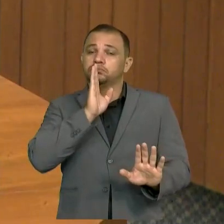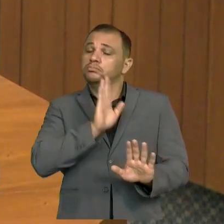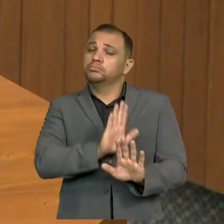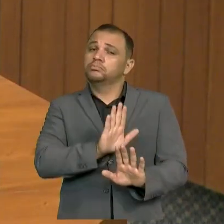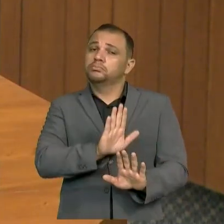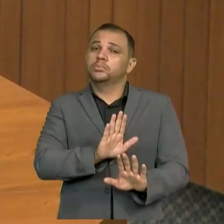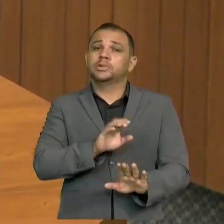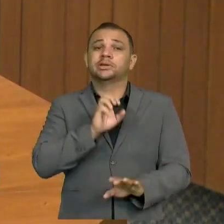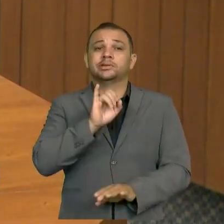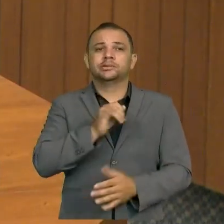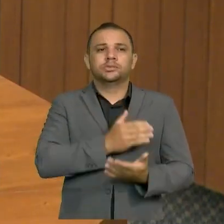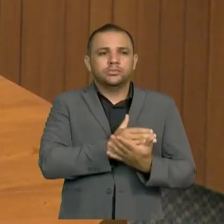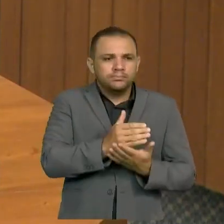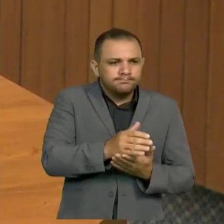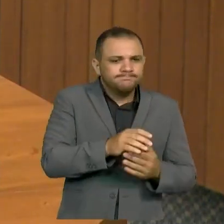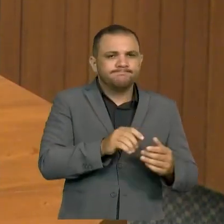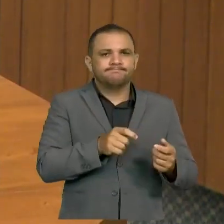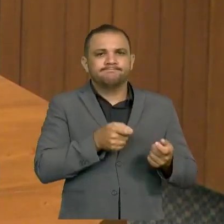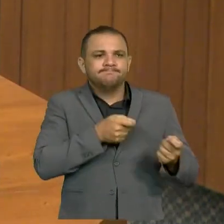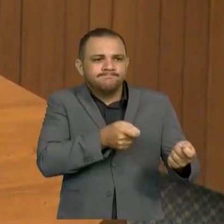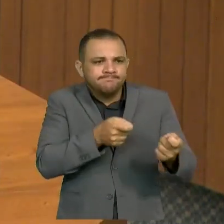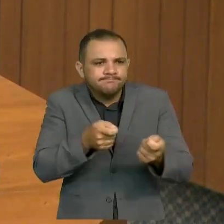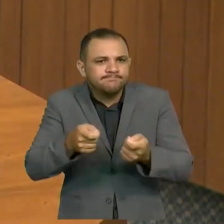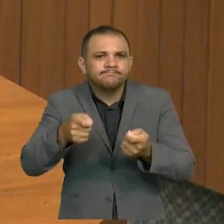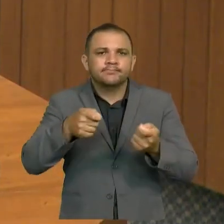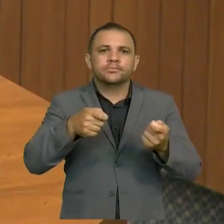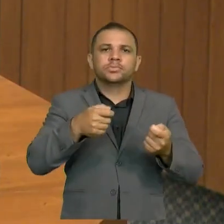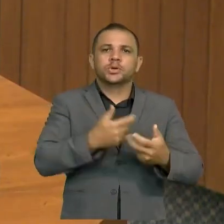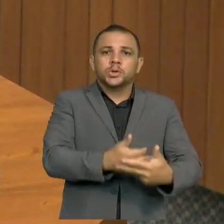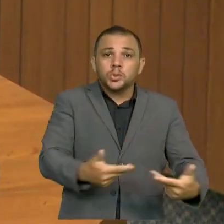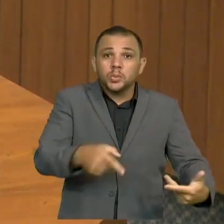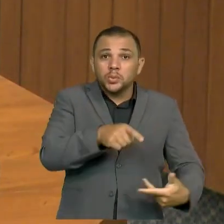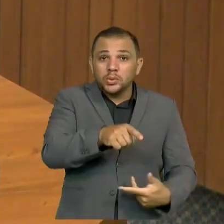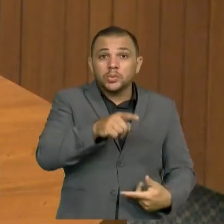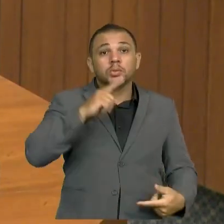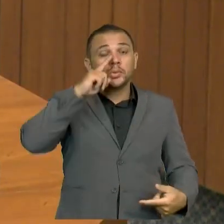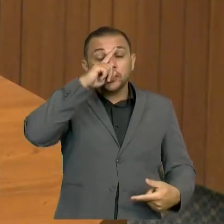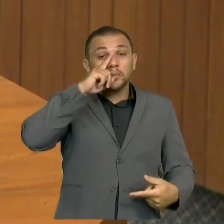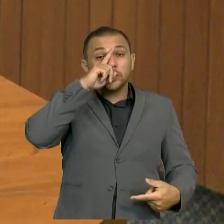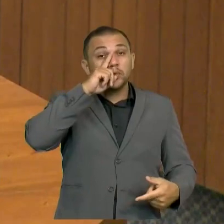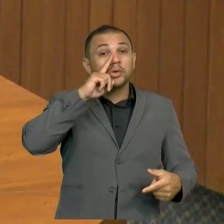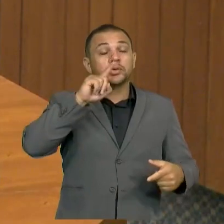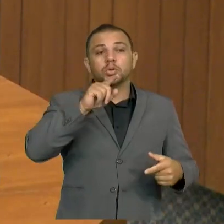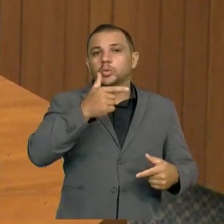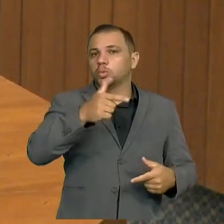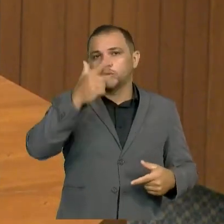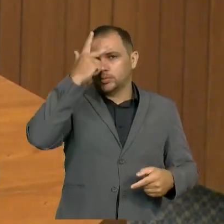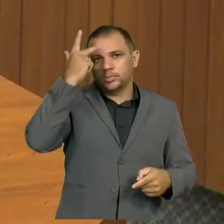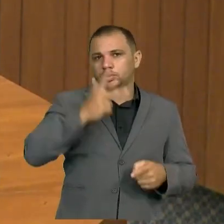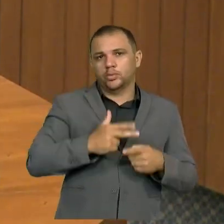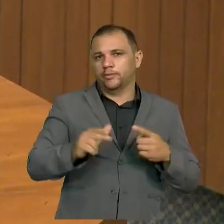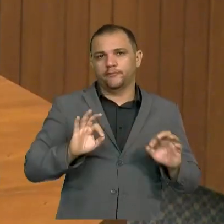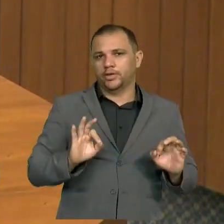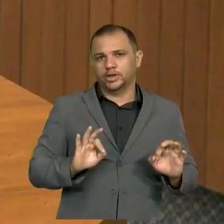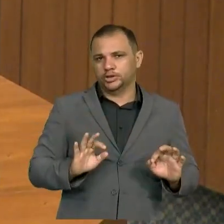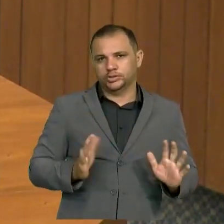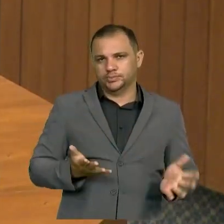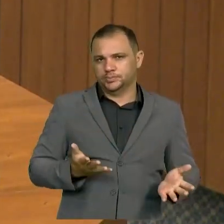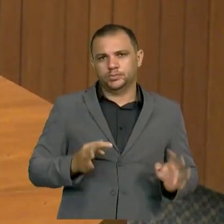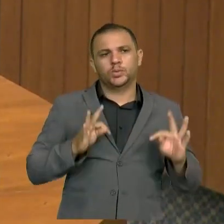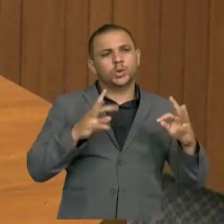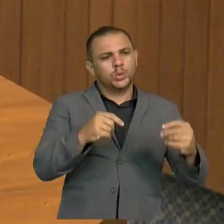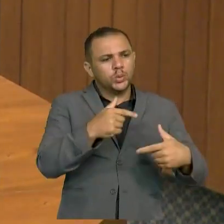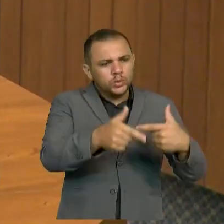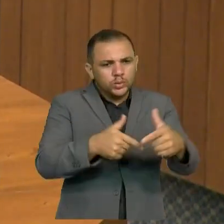se mexer num vespeiro desse, aonde não tem vencedores, estava tudo funcionando da melhor